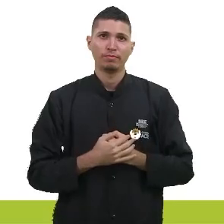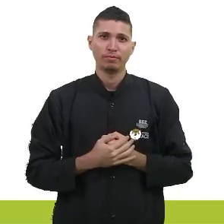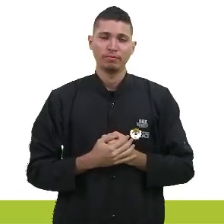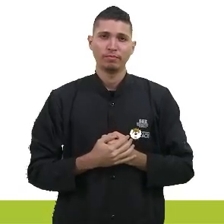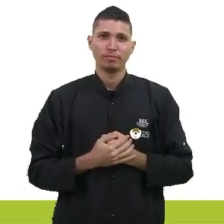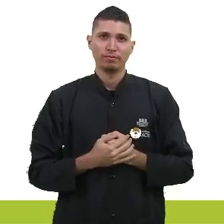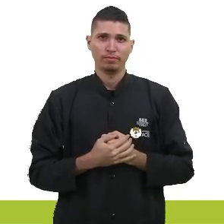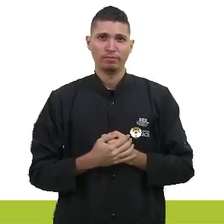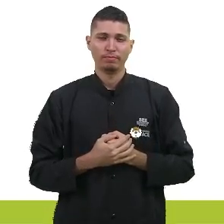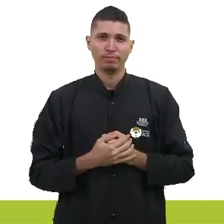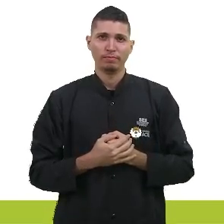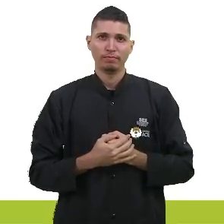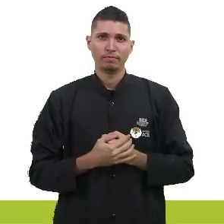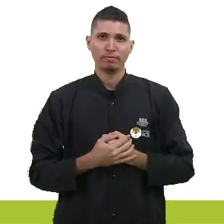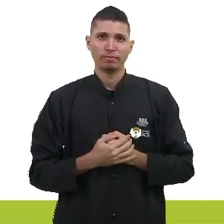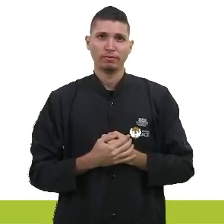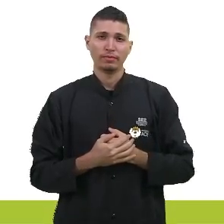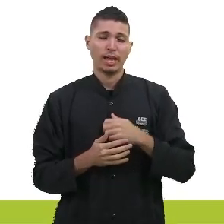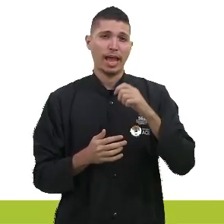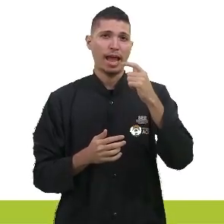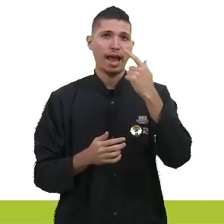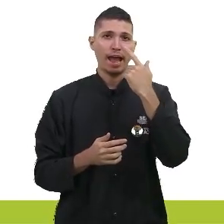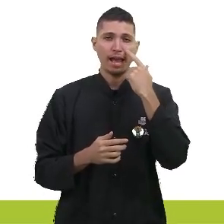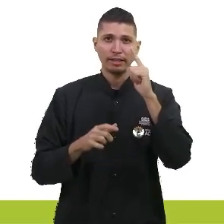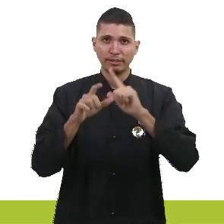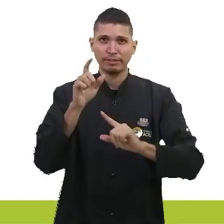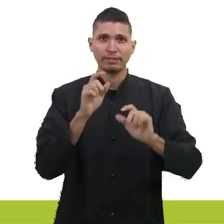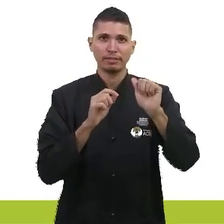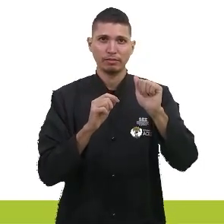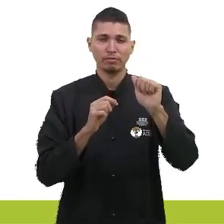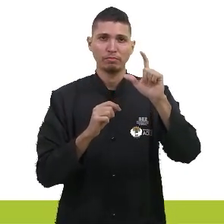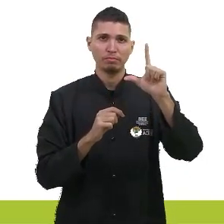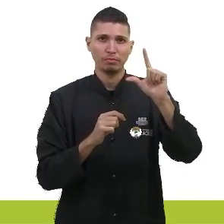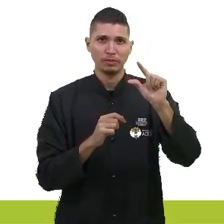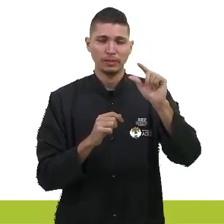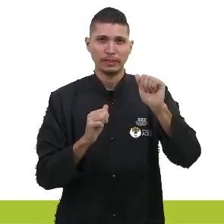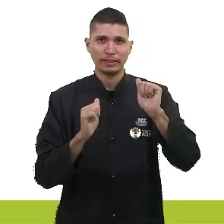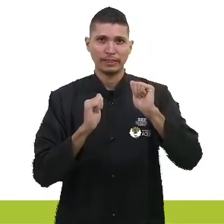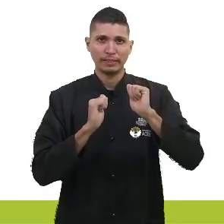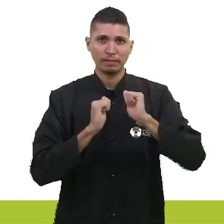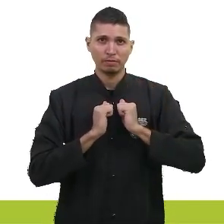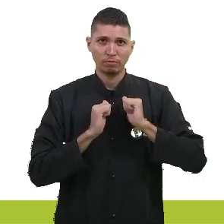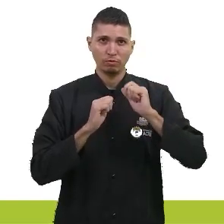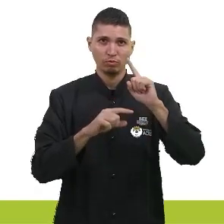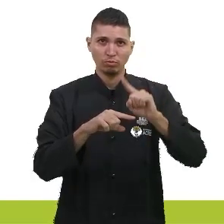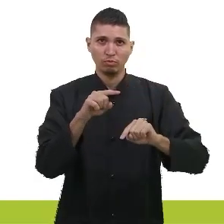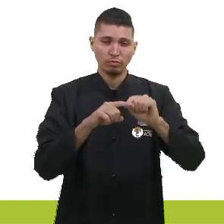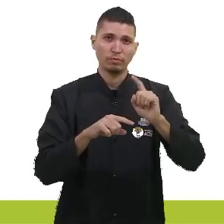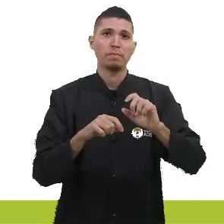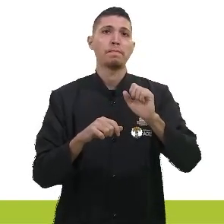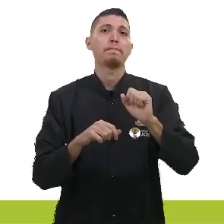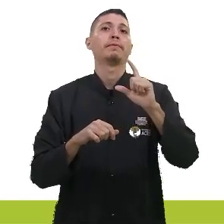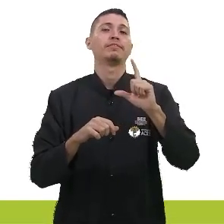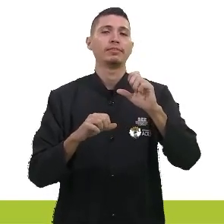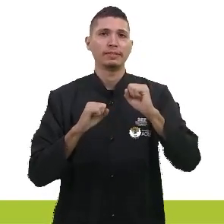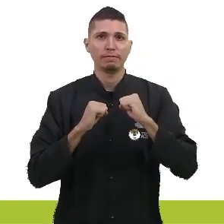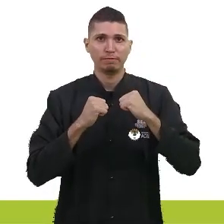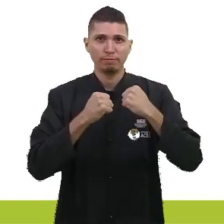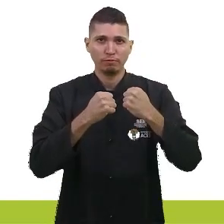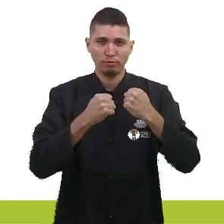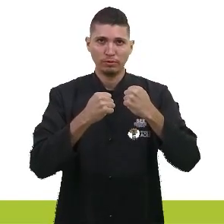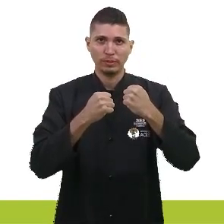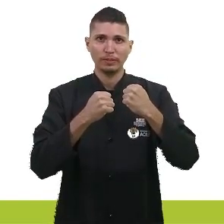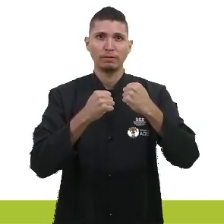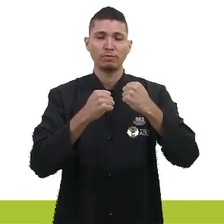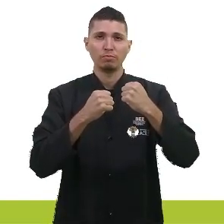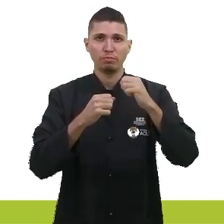Então, analisando a letra A, ele diz que quanto menor a inércia de um corpo, maior será a força necessária para modificar o seu movimento.